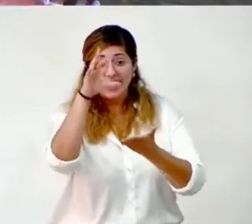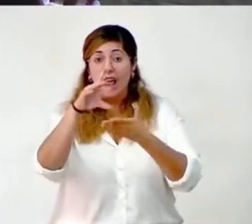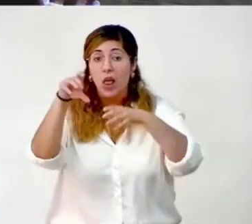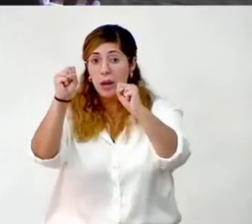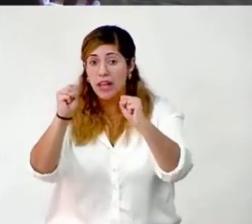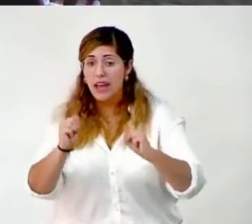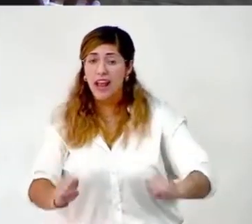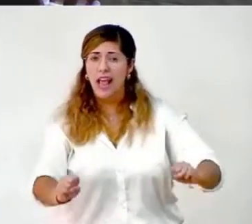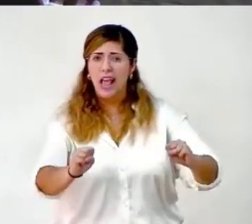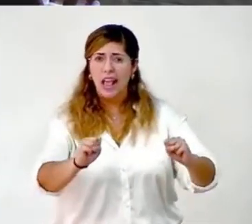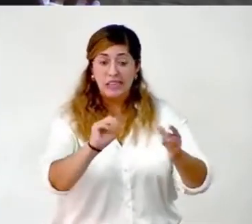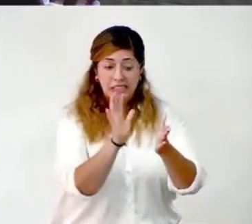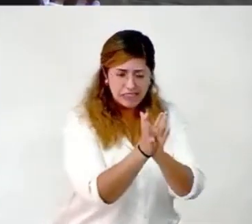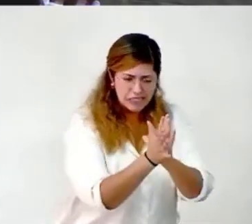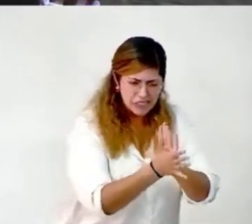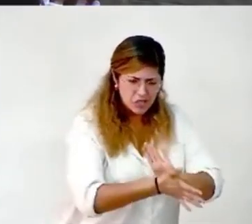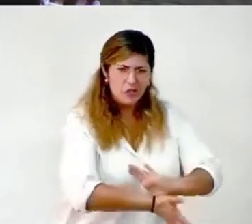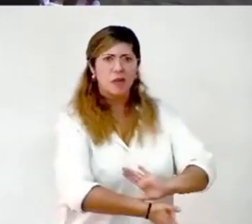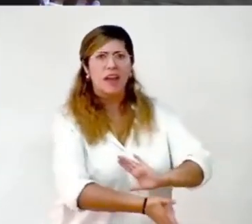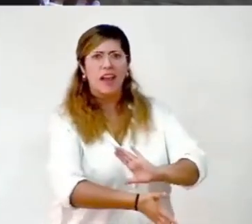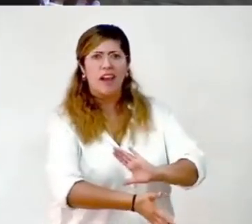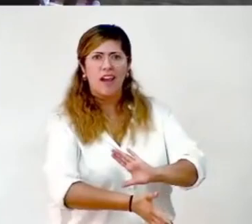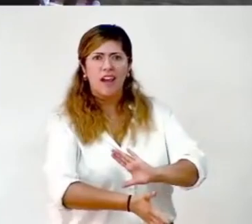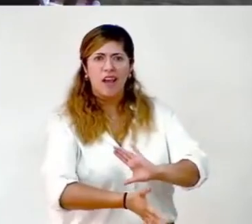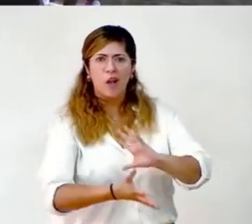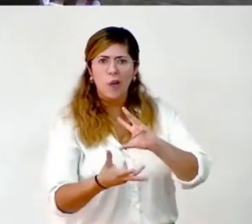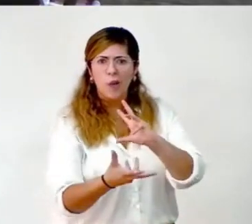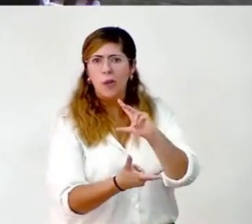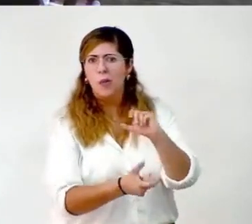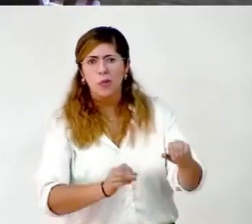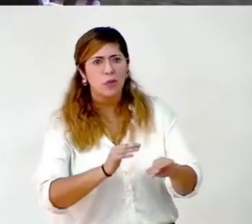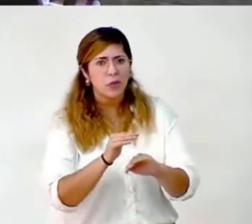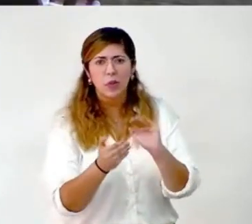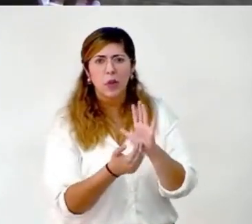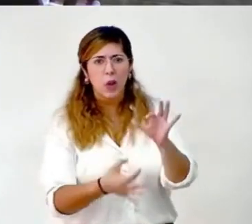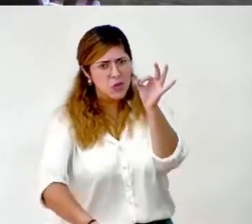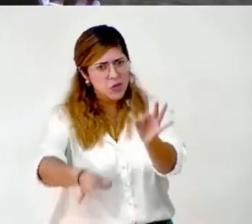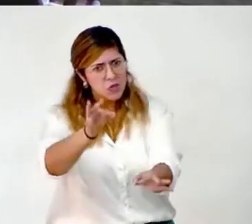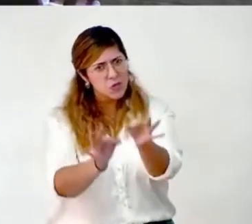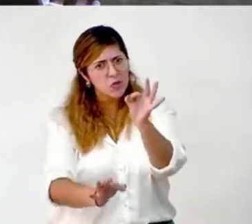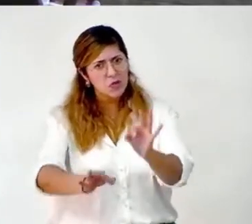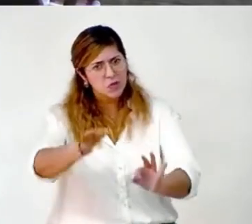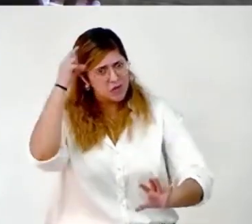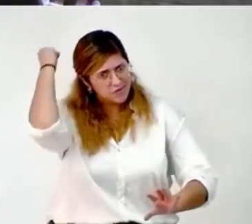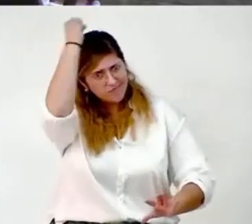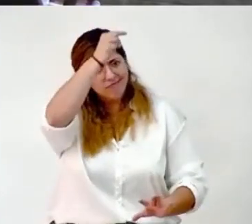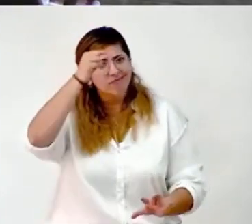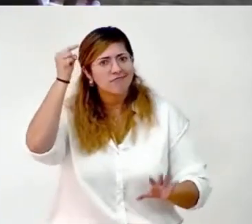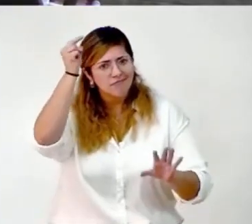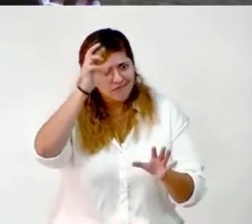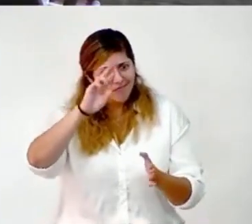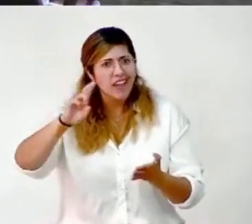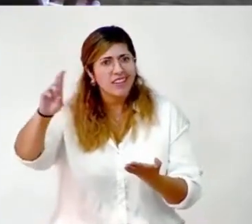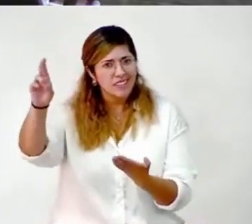a raça humana e Ele o faria como uma expressão da sua justiça e santidade. Mas Ele nos